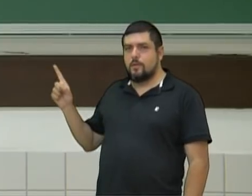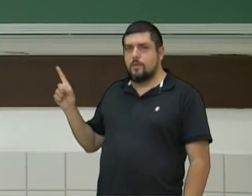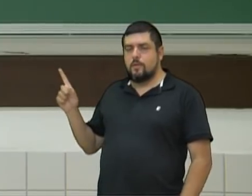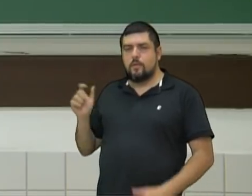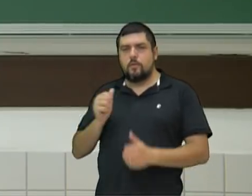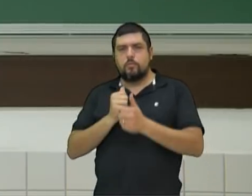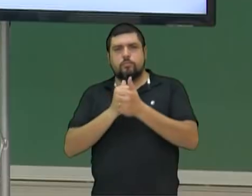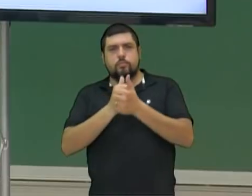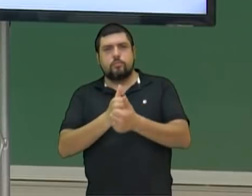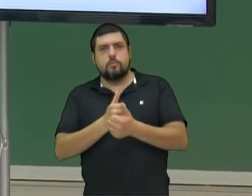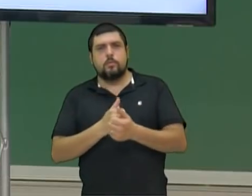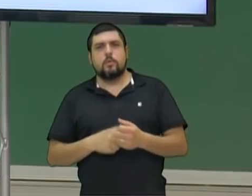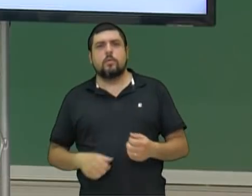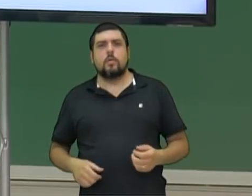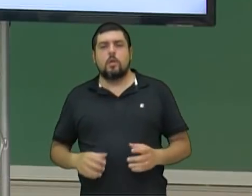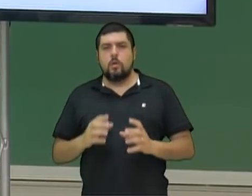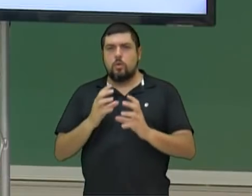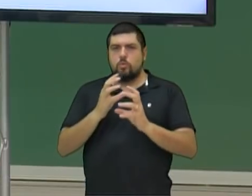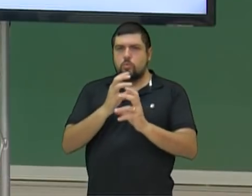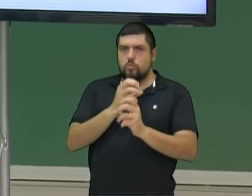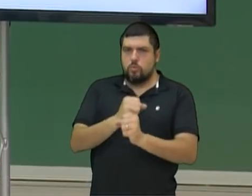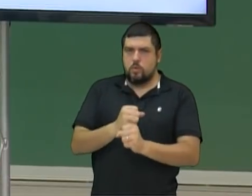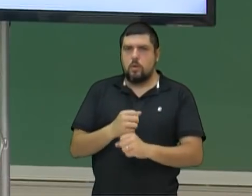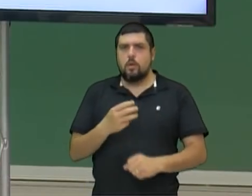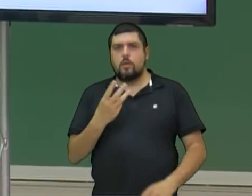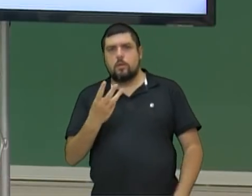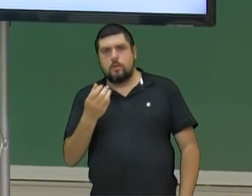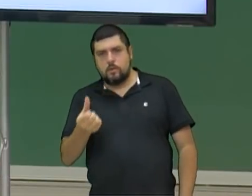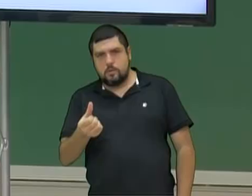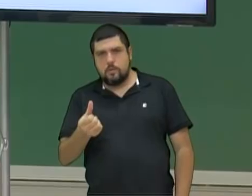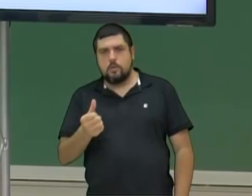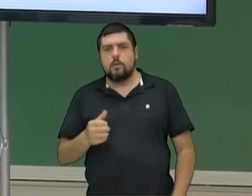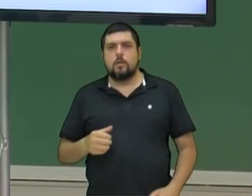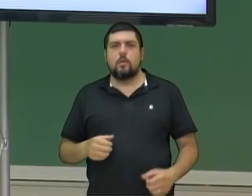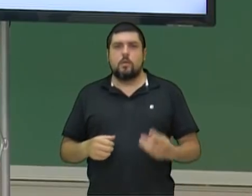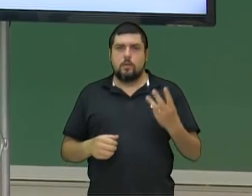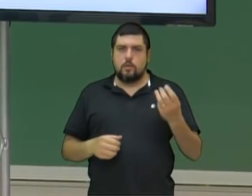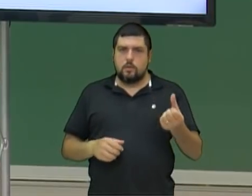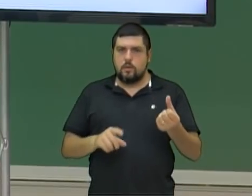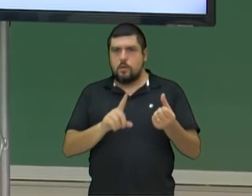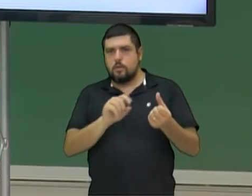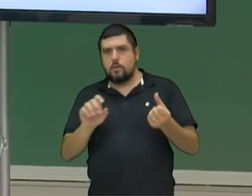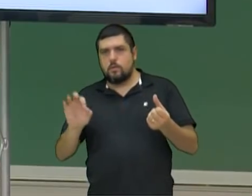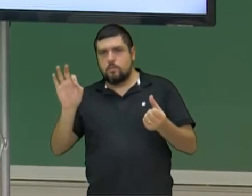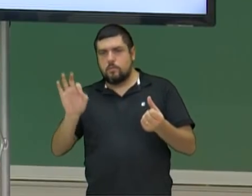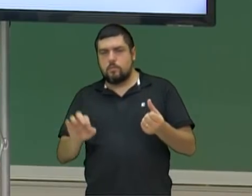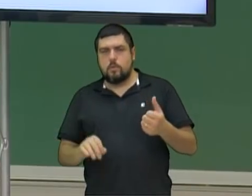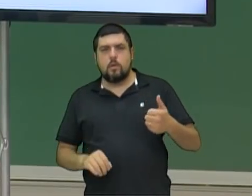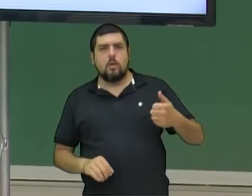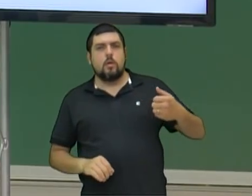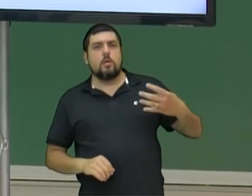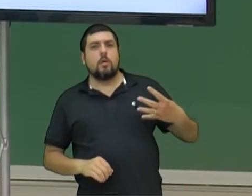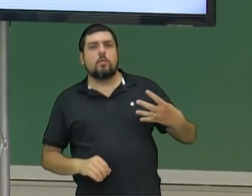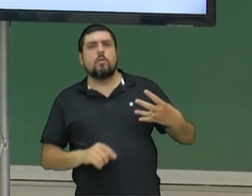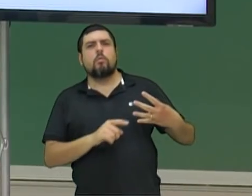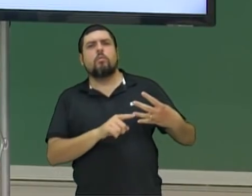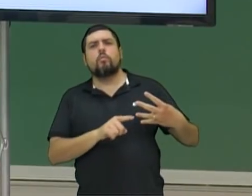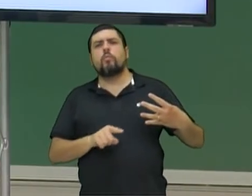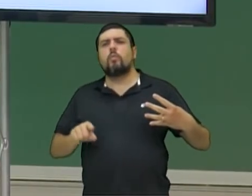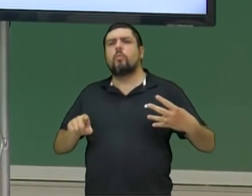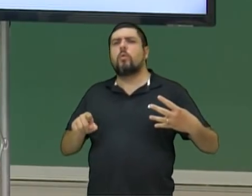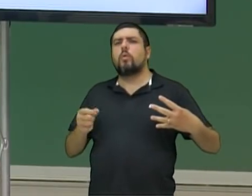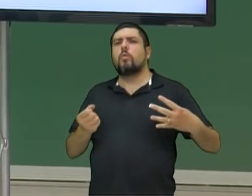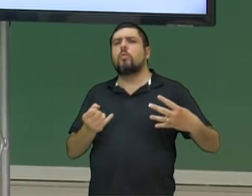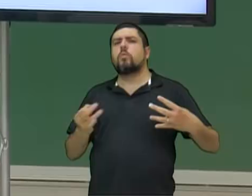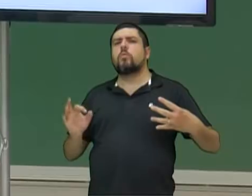tecnologia, 36 é o total, é o todo, né? Então, 36 é 100%. 14 é o que eu quero descobrir,